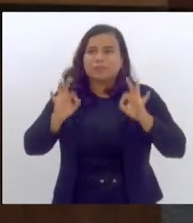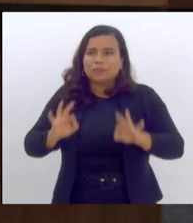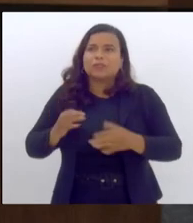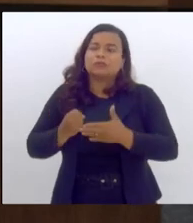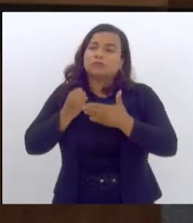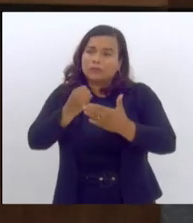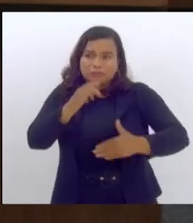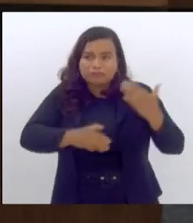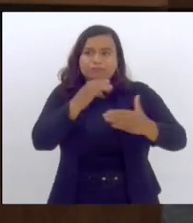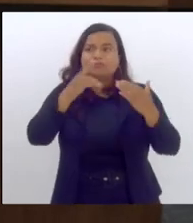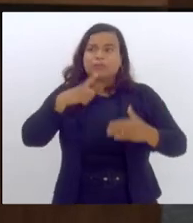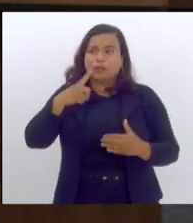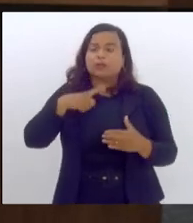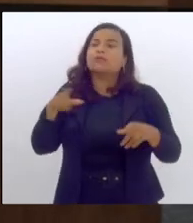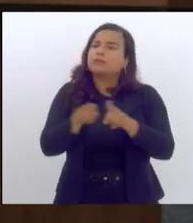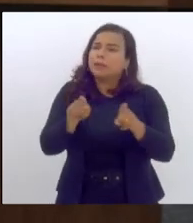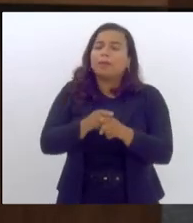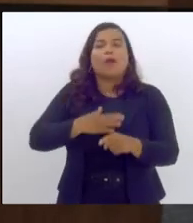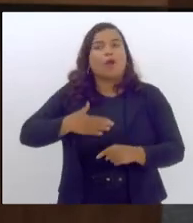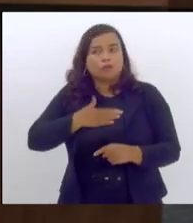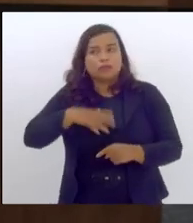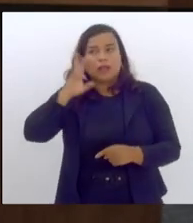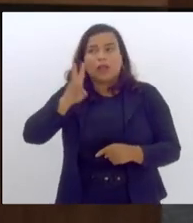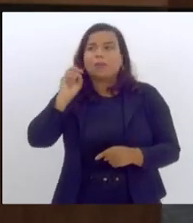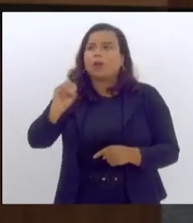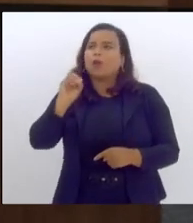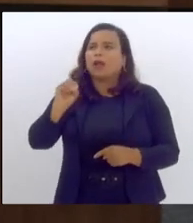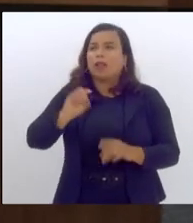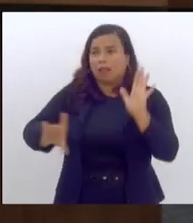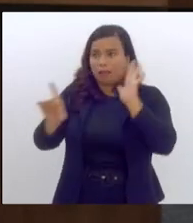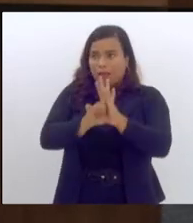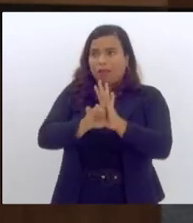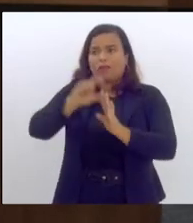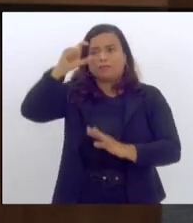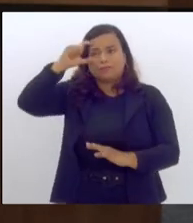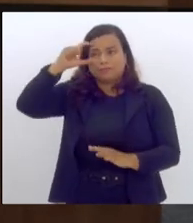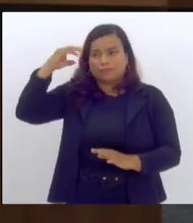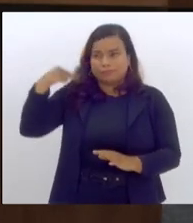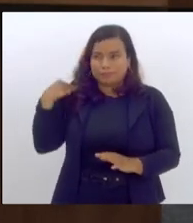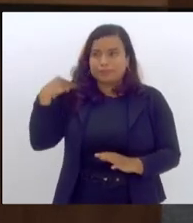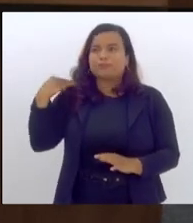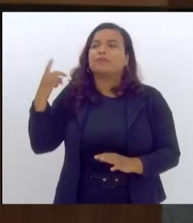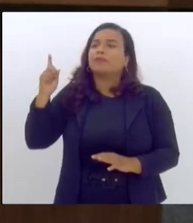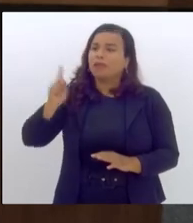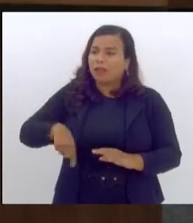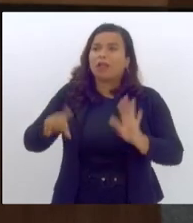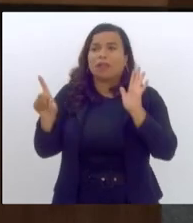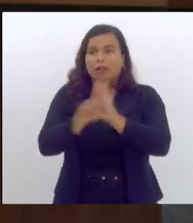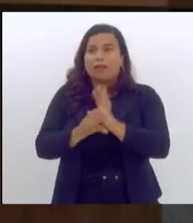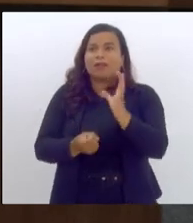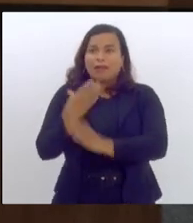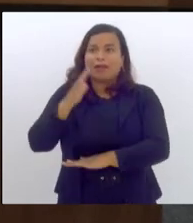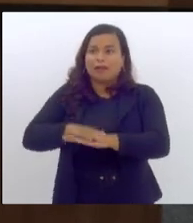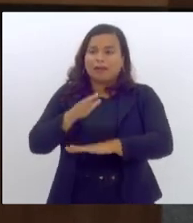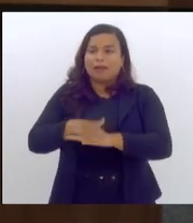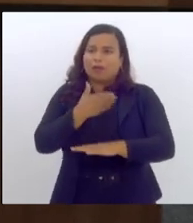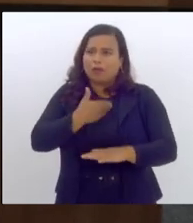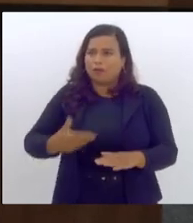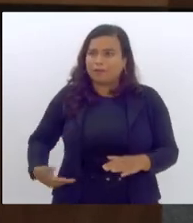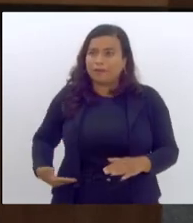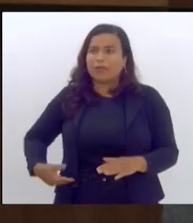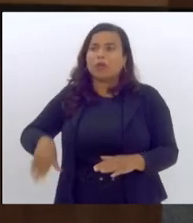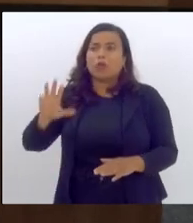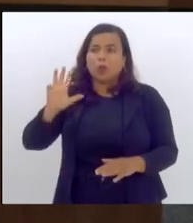para frente. Eu gostaria de lembrar que a Lei Maria da Penha foi uma lei feita no governo Lula, tendo Jandira Fegali